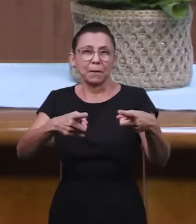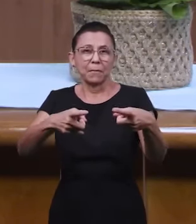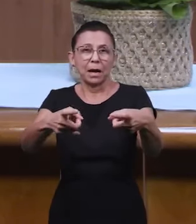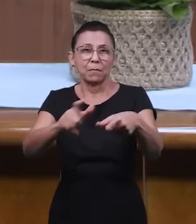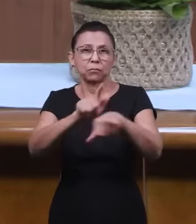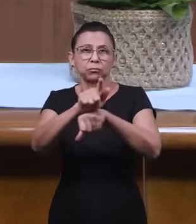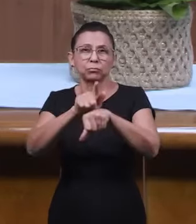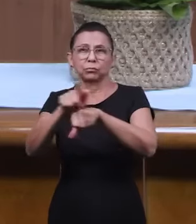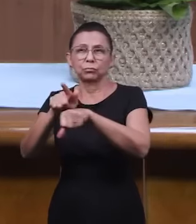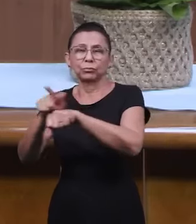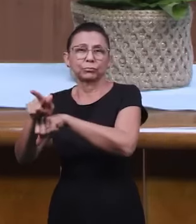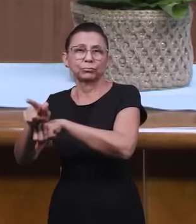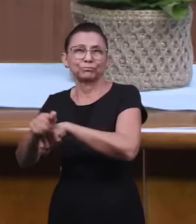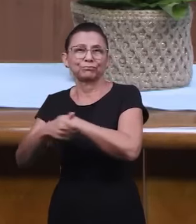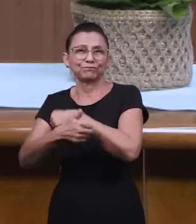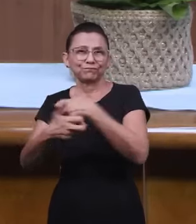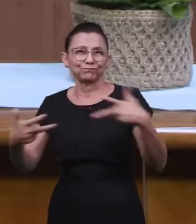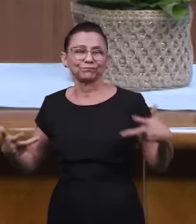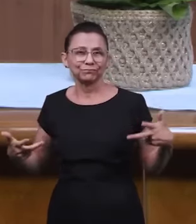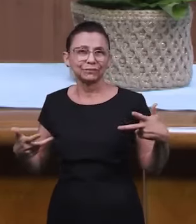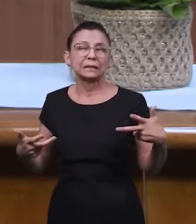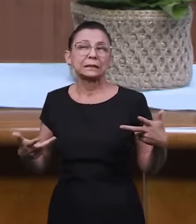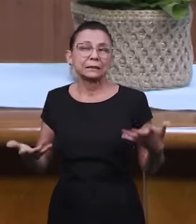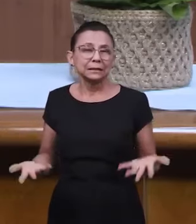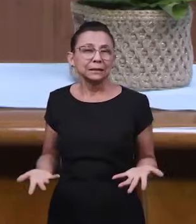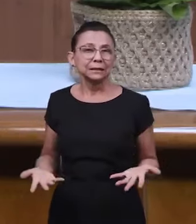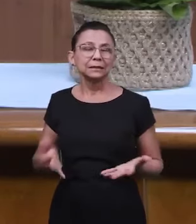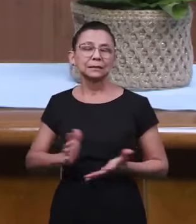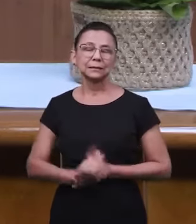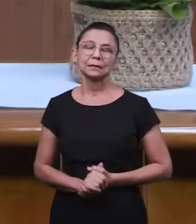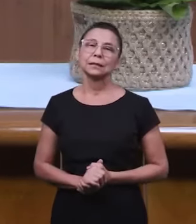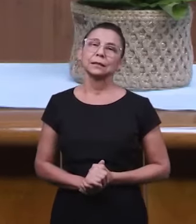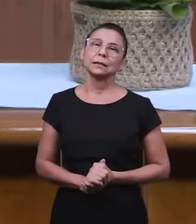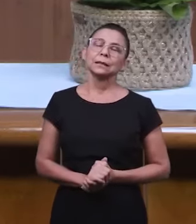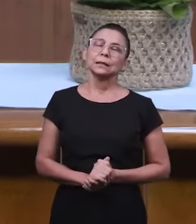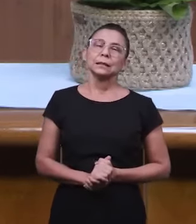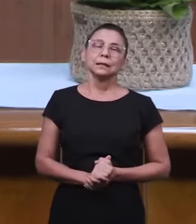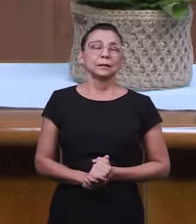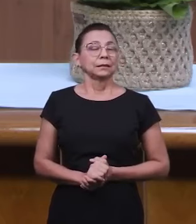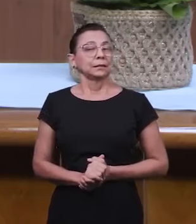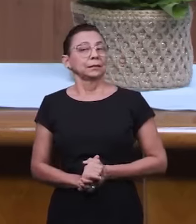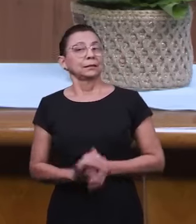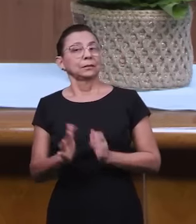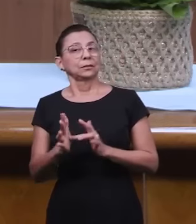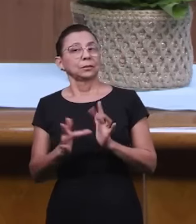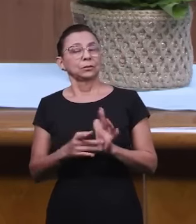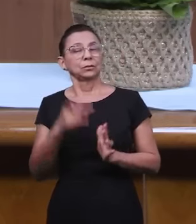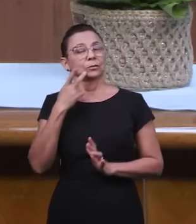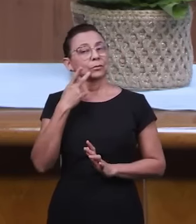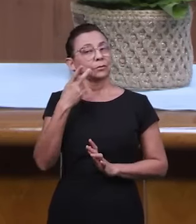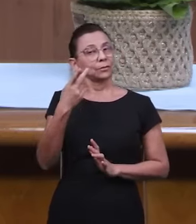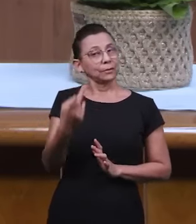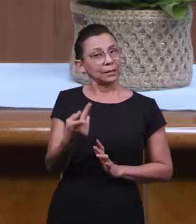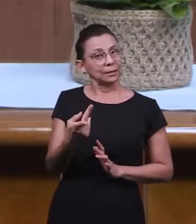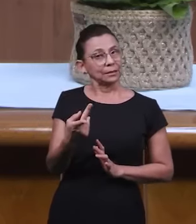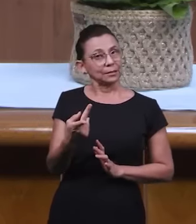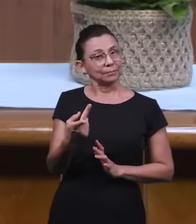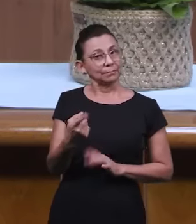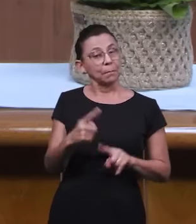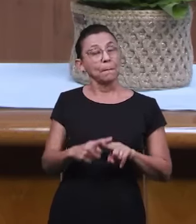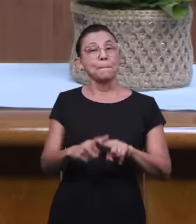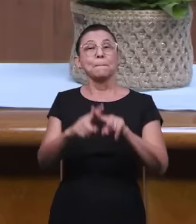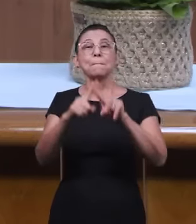guerras, rumores de guerras. E ao mencionar todos esses sinais, Jesus fala,